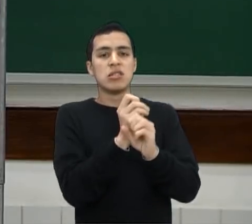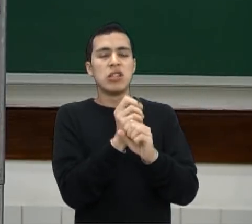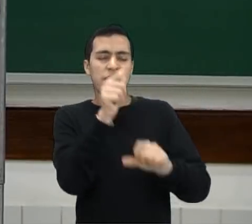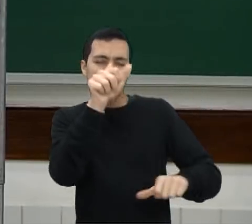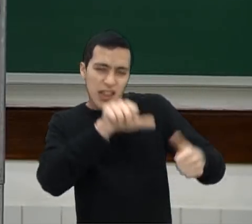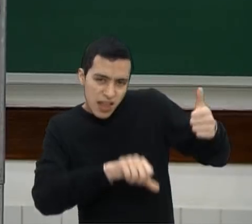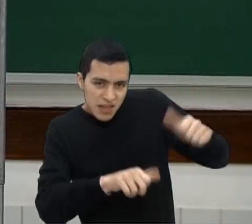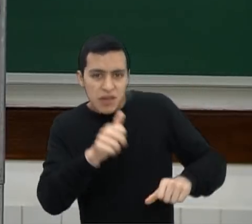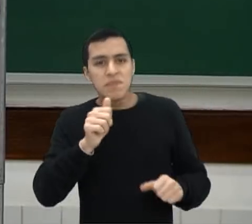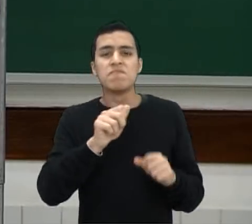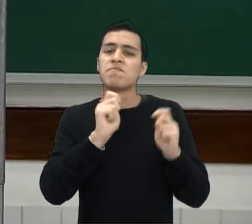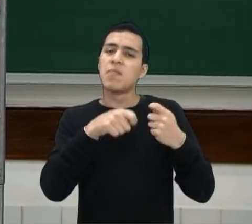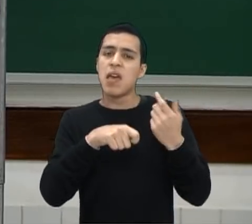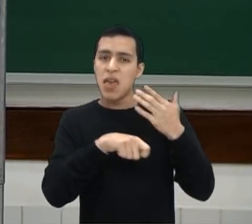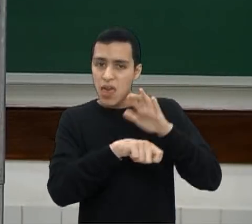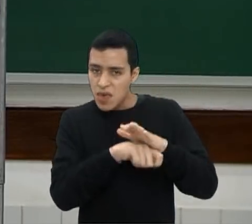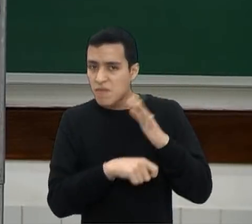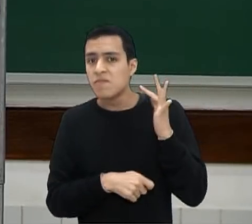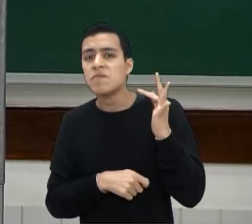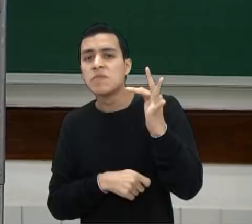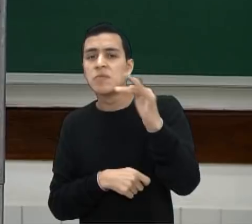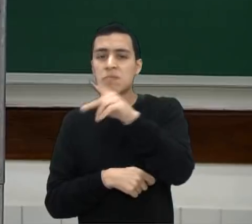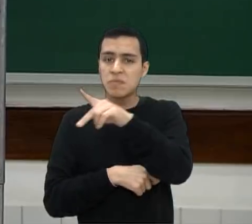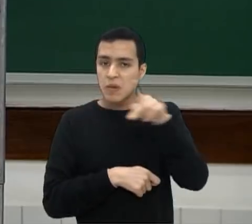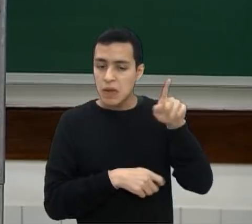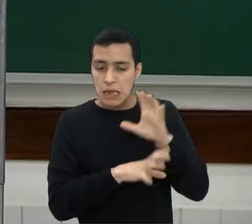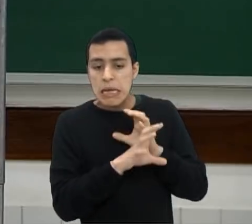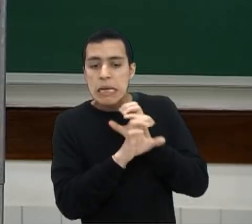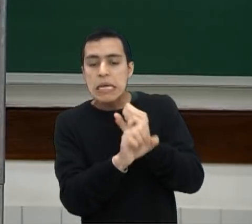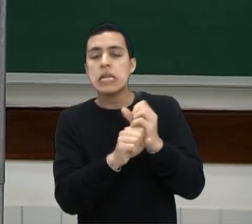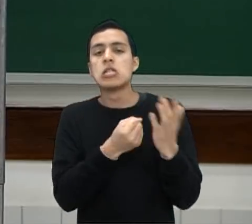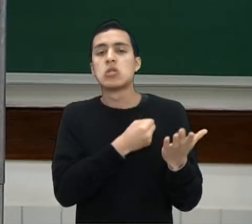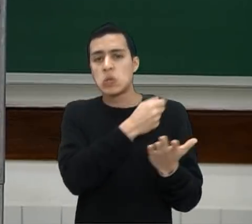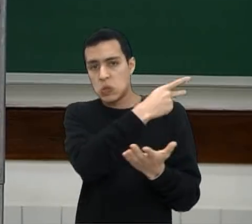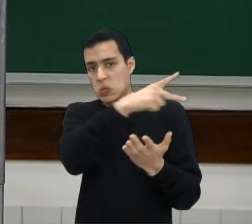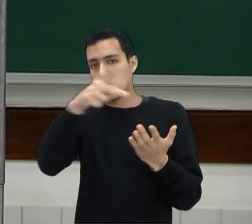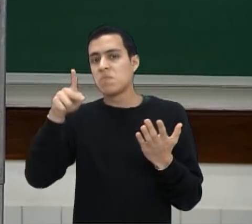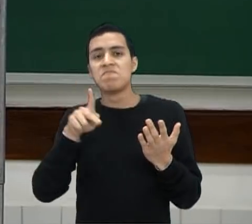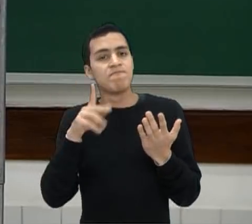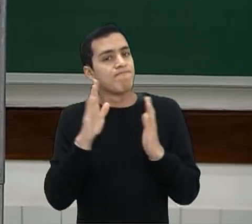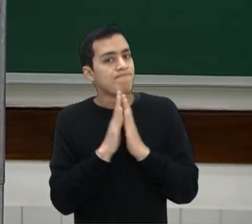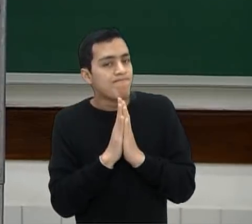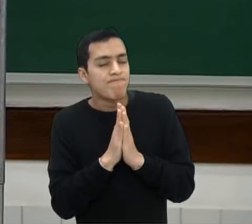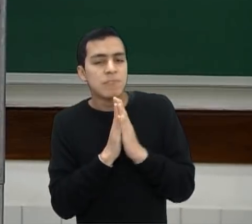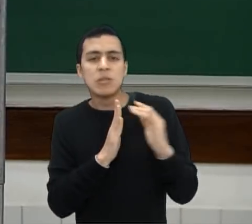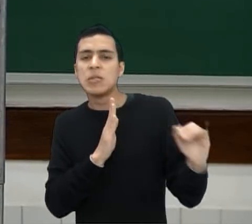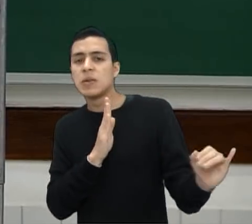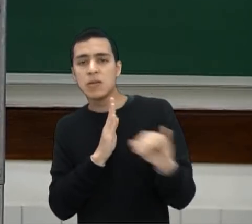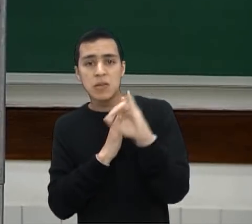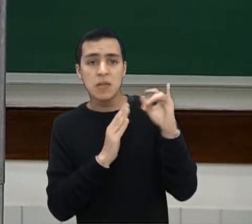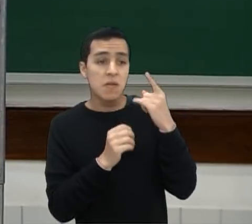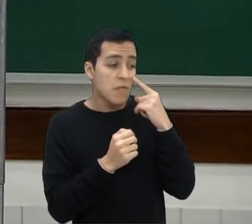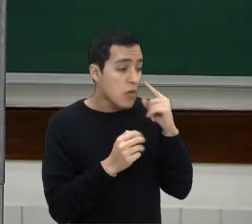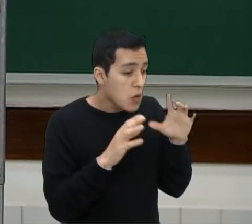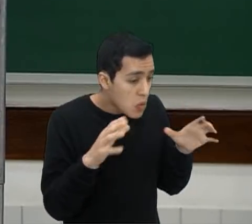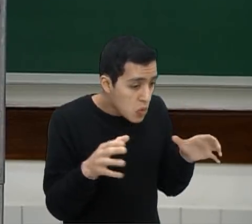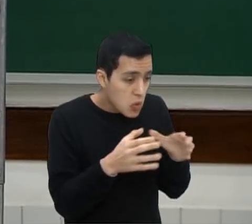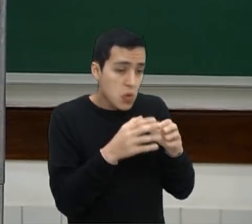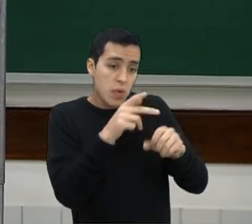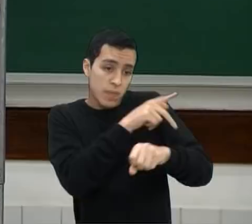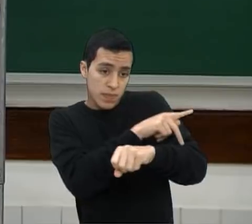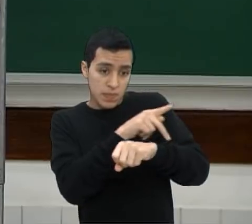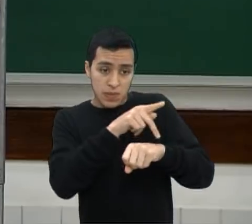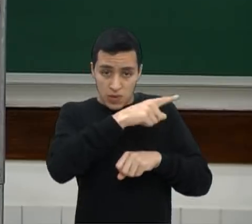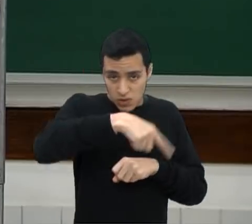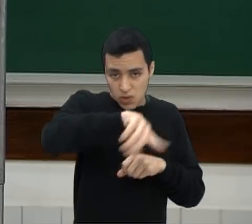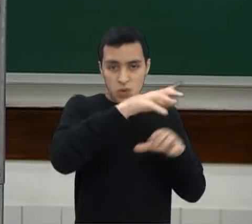e que servirão de instrumentos para os professores fecharem as notas de vocês. Então é bem importante verificar com a equipe pedagógica, diretiva da